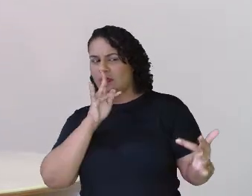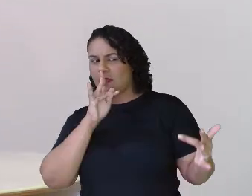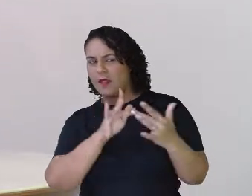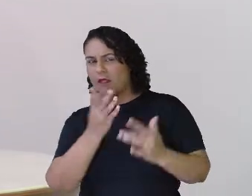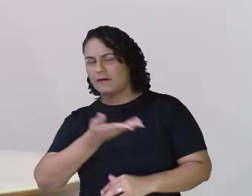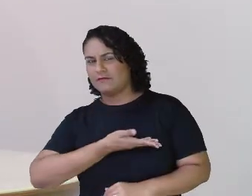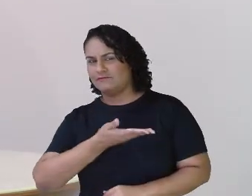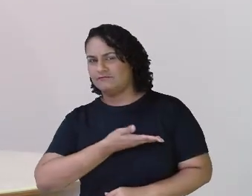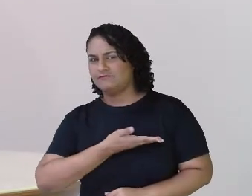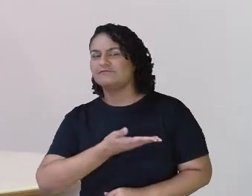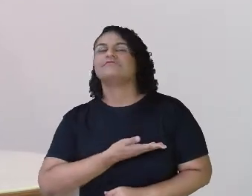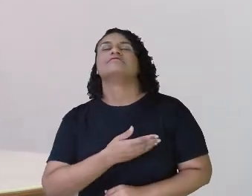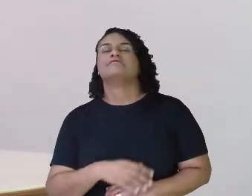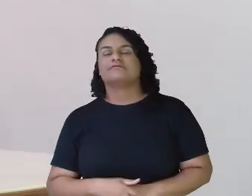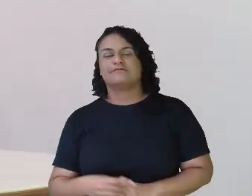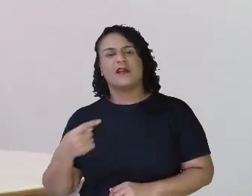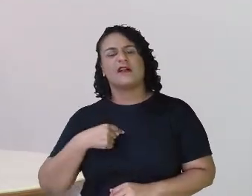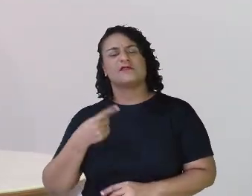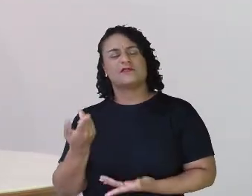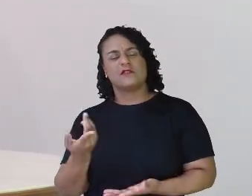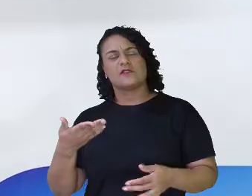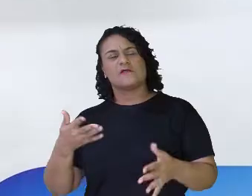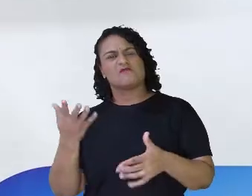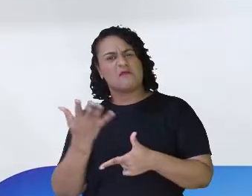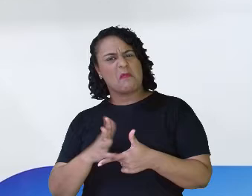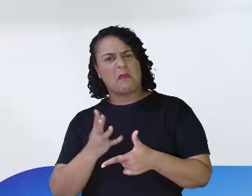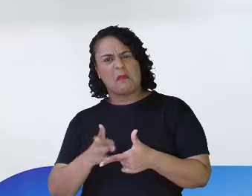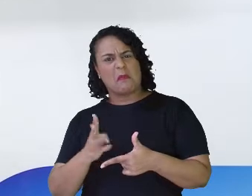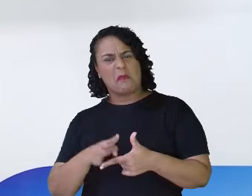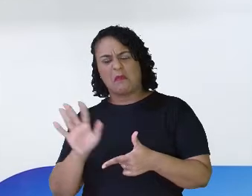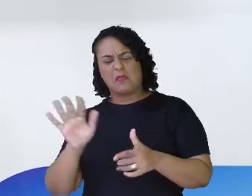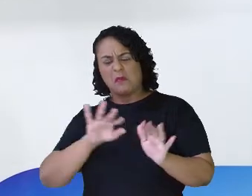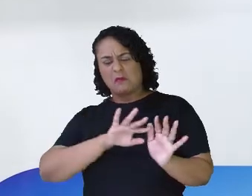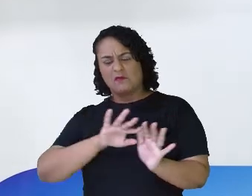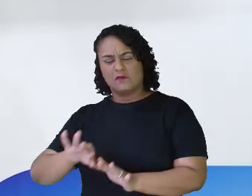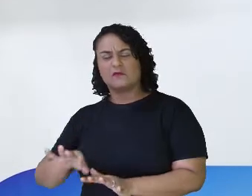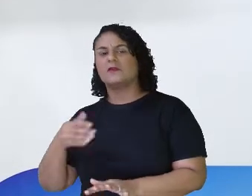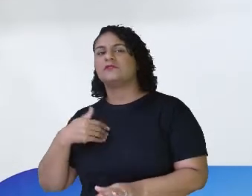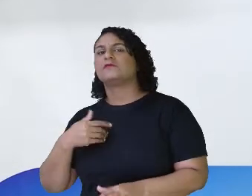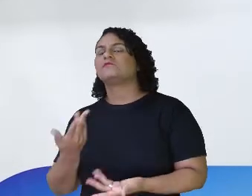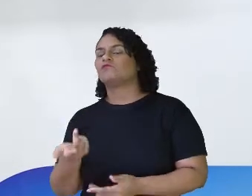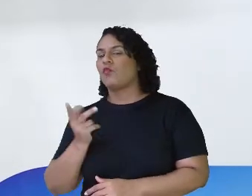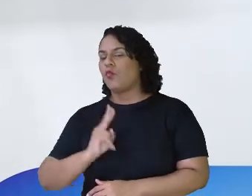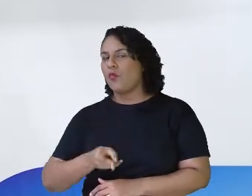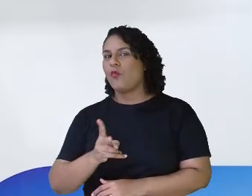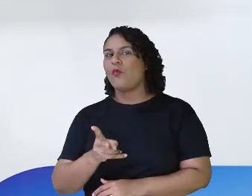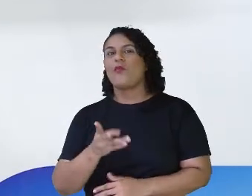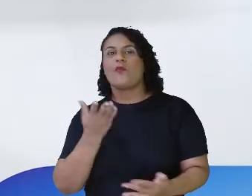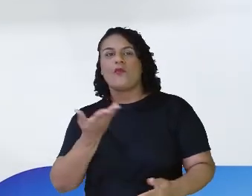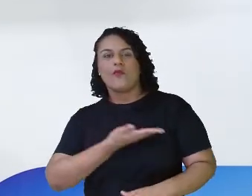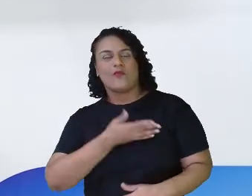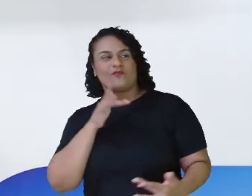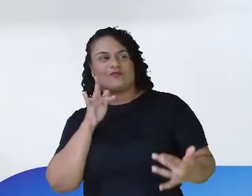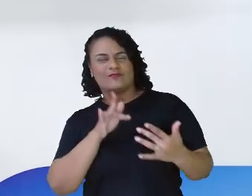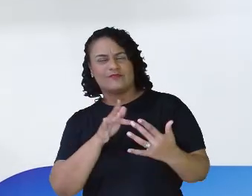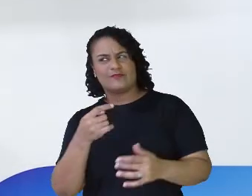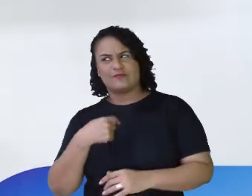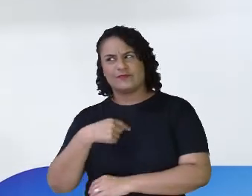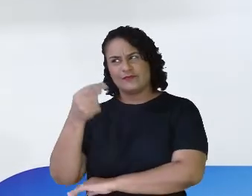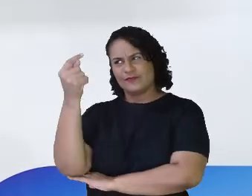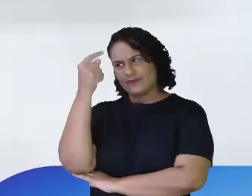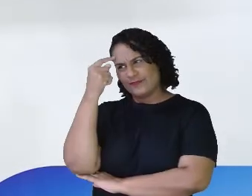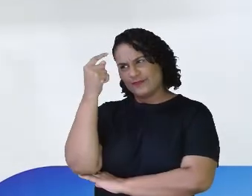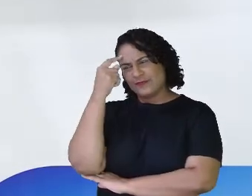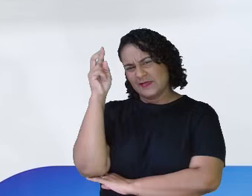supera a crise. A gente consegue superar a crise, consegue dar um desfecho legal, mas eu vou pensar e vou